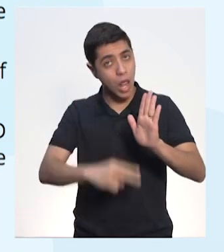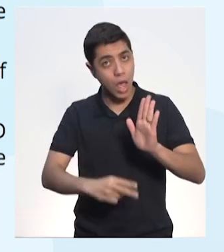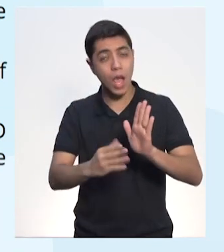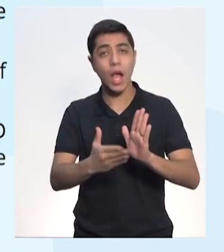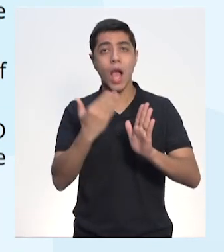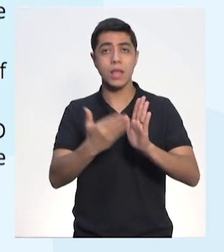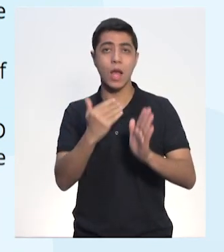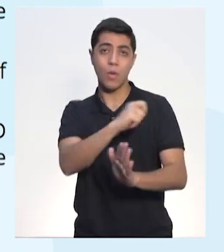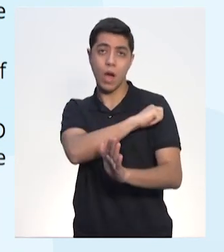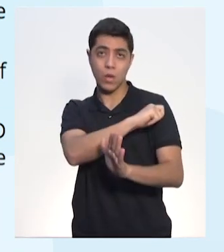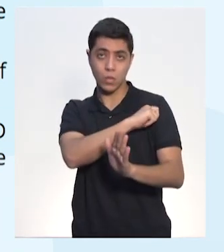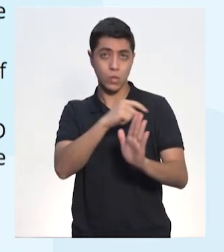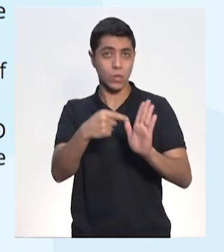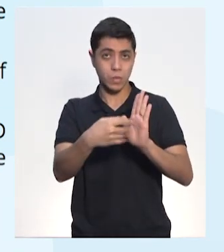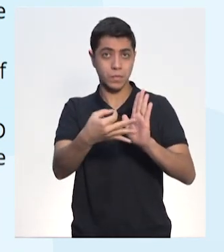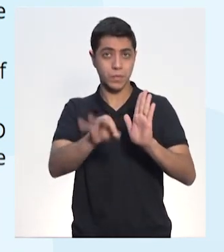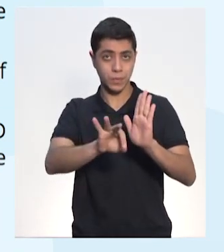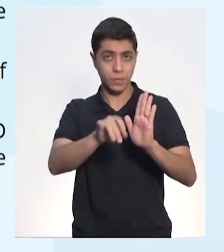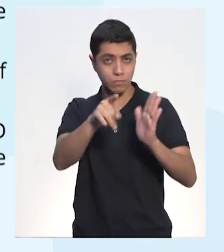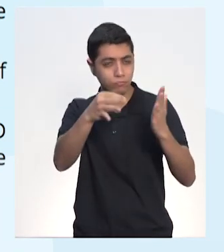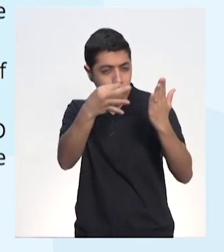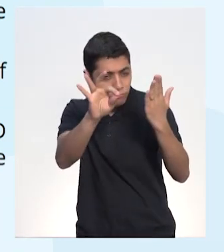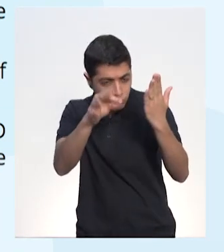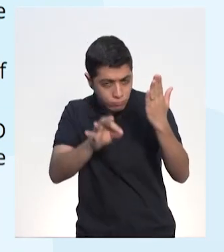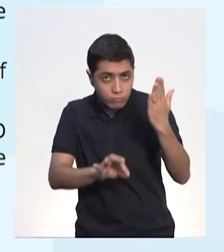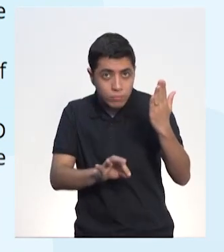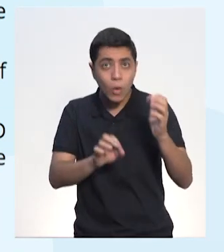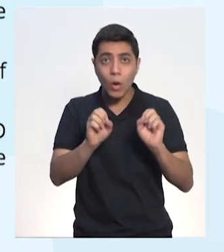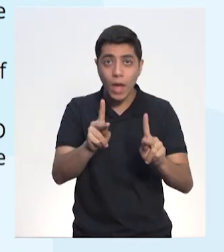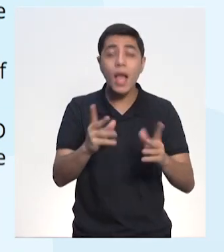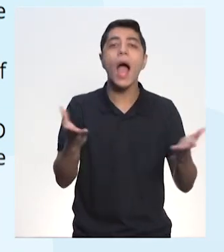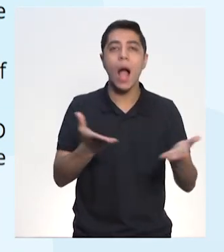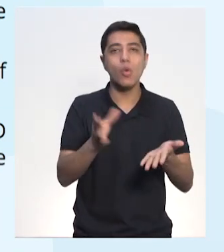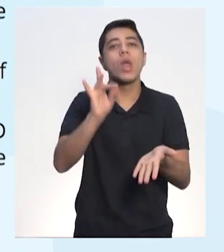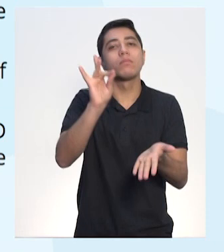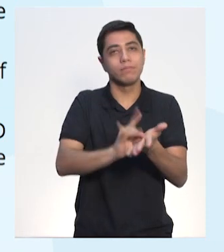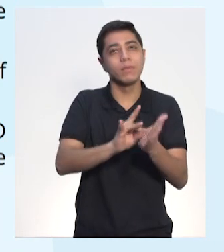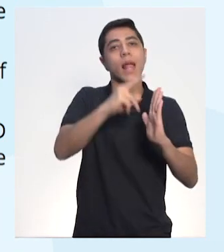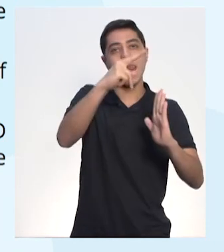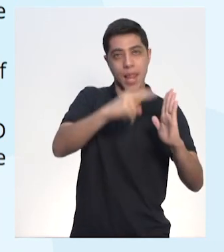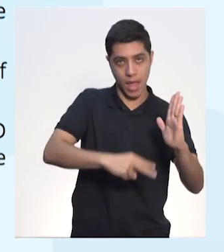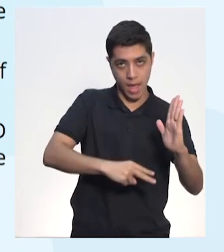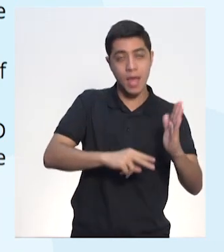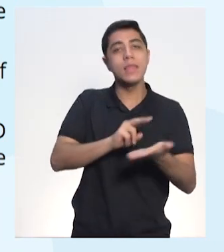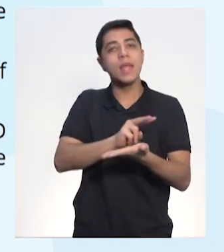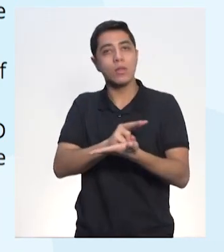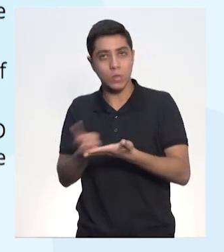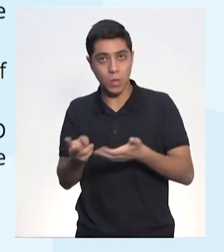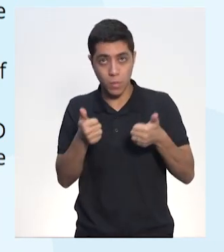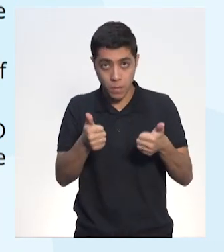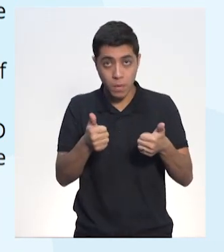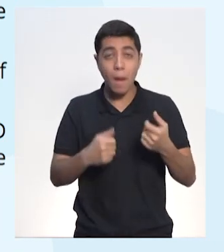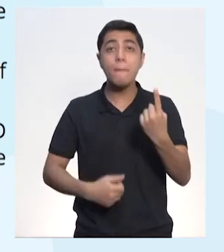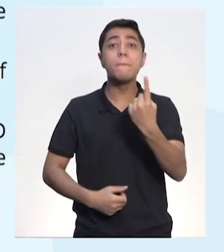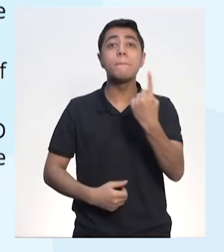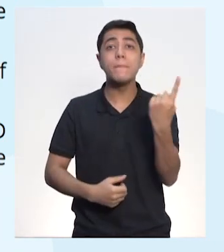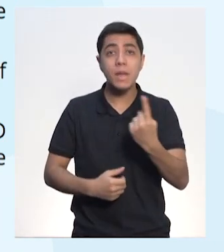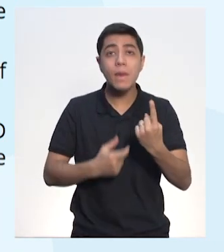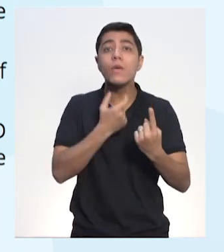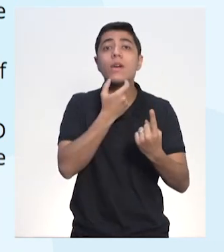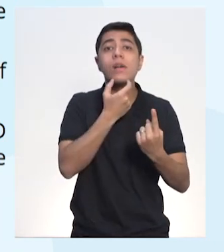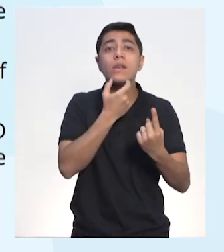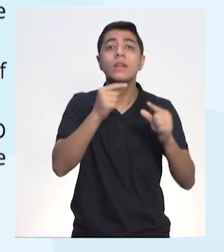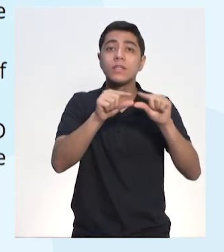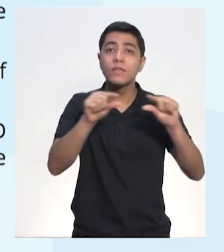as que estão aí. Então, vamos lá. Vamos fazer a tradução, a leitura e a tradução para vocês agora. Primeira. Get the potato